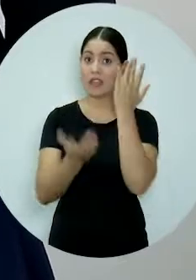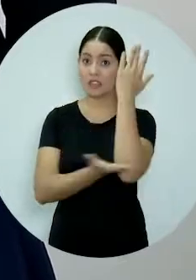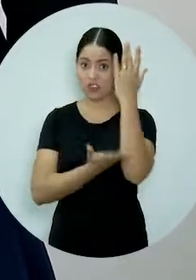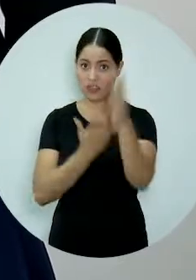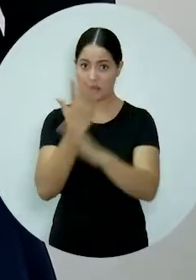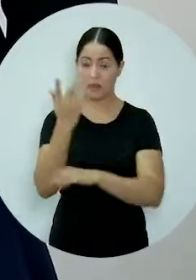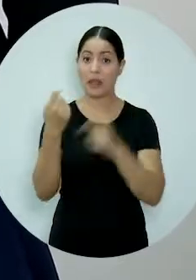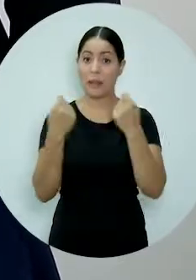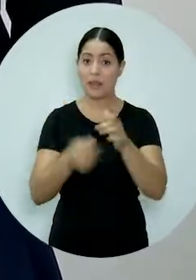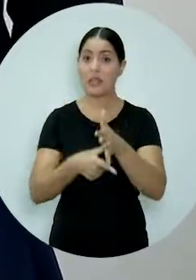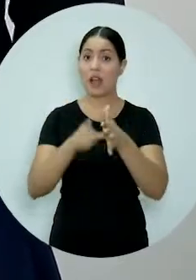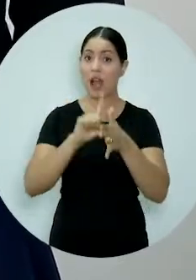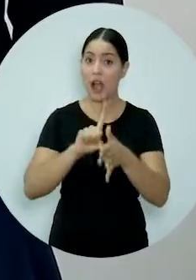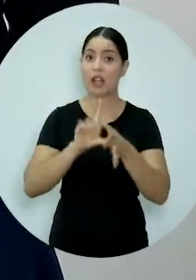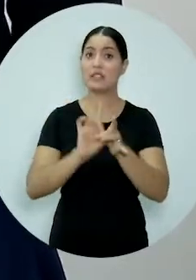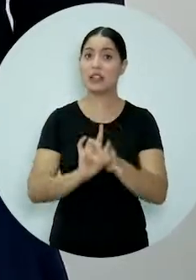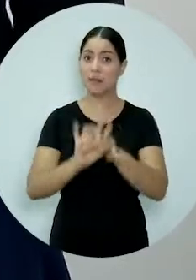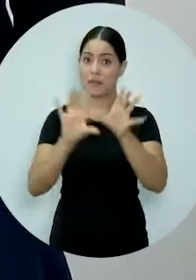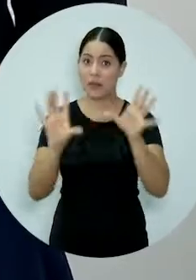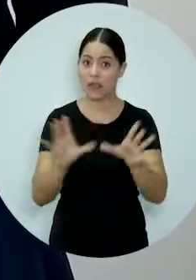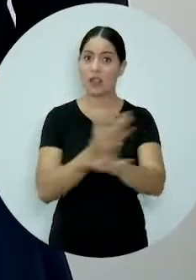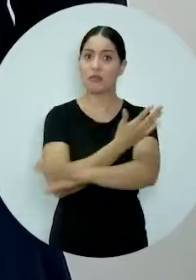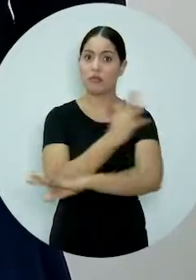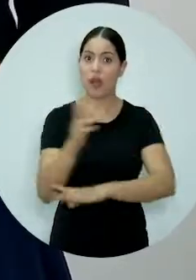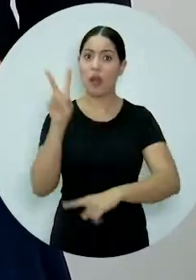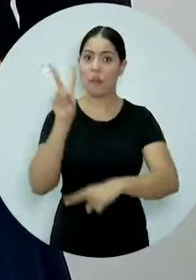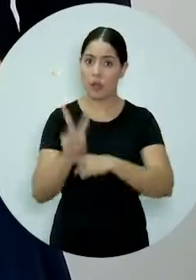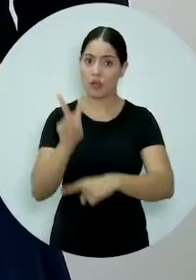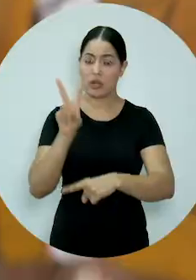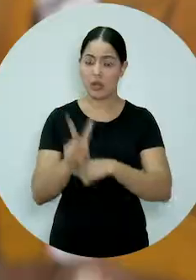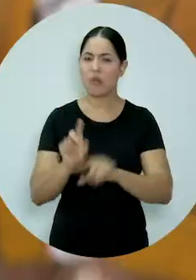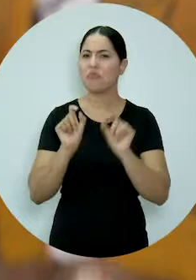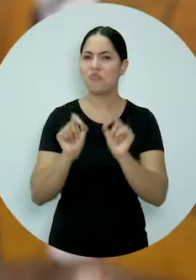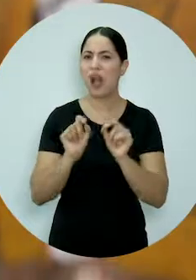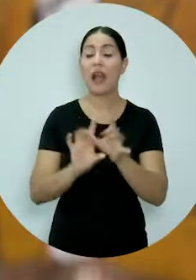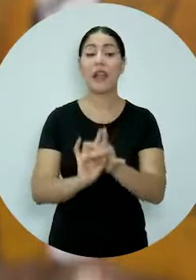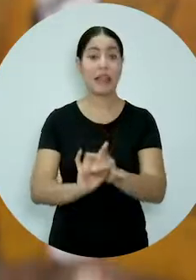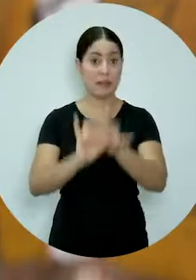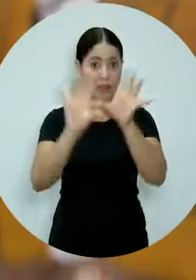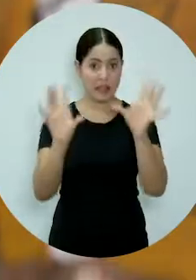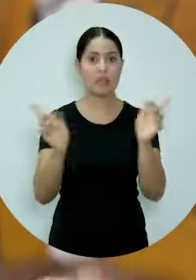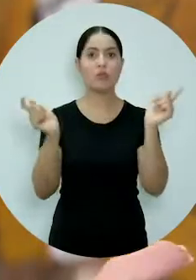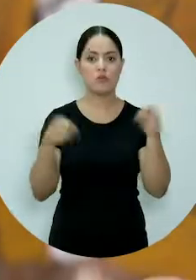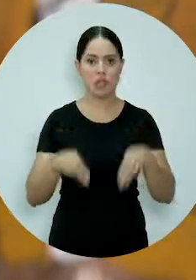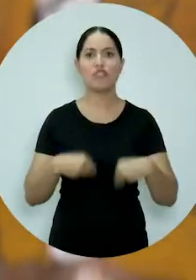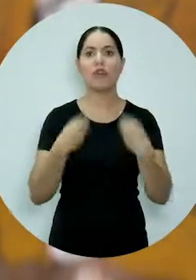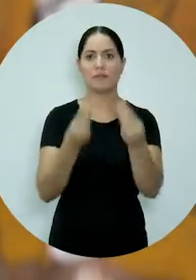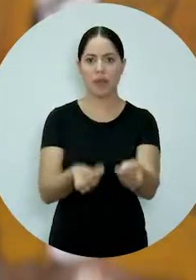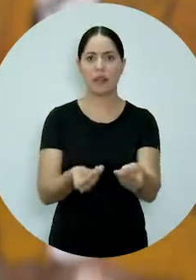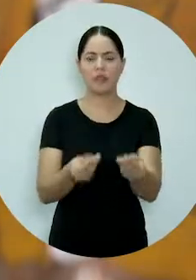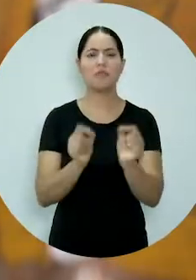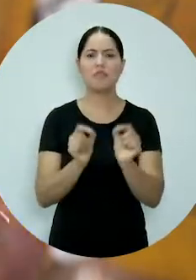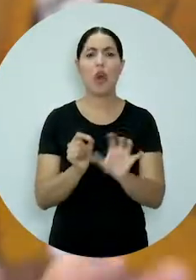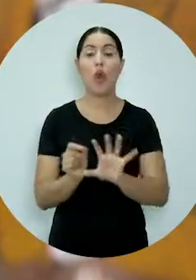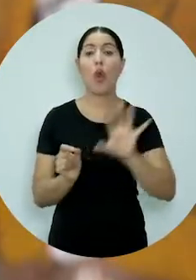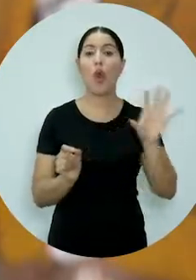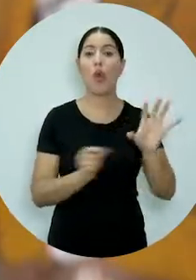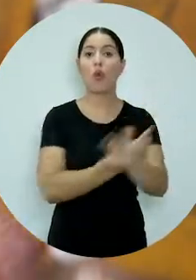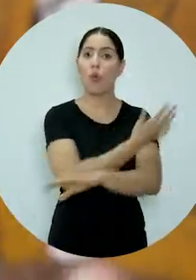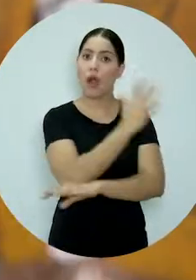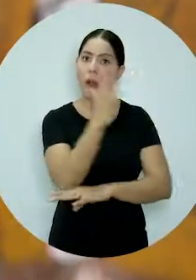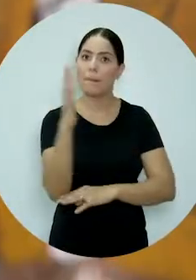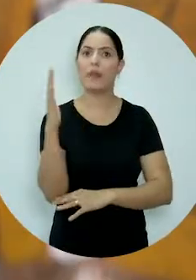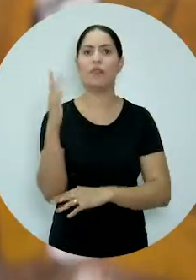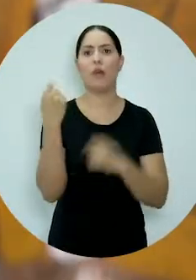uma autorização de supressão de vegetação e que essa autorização seja concedida por um